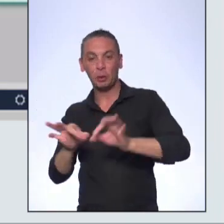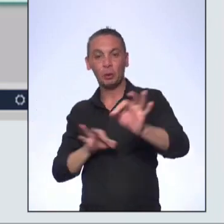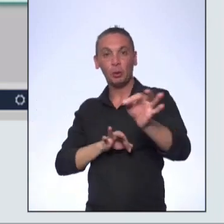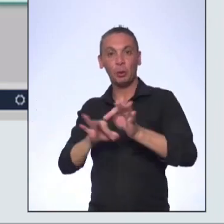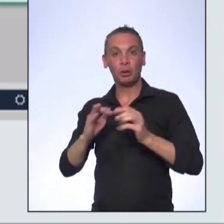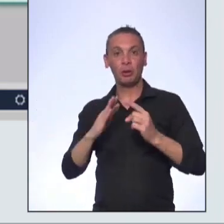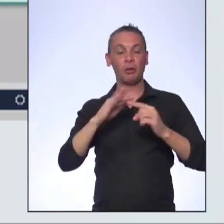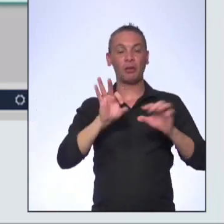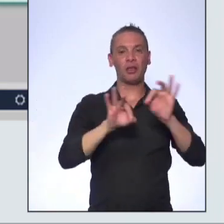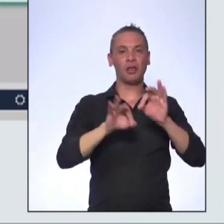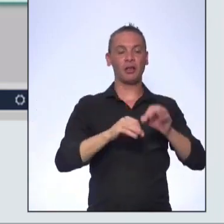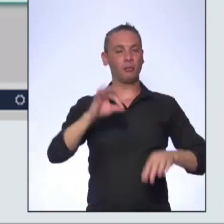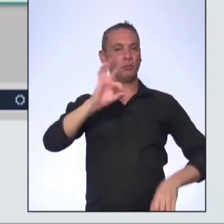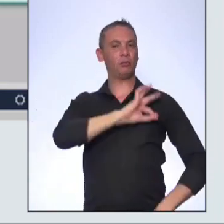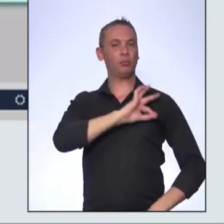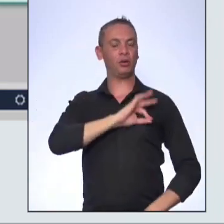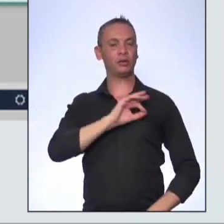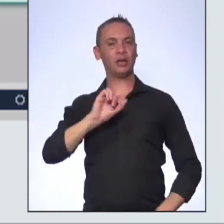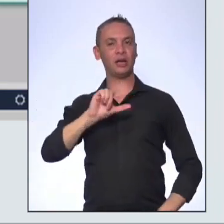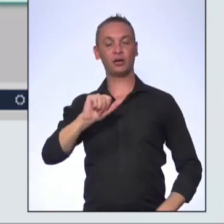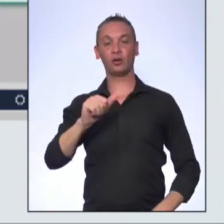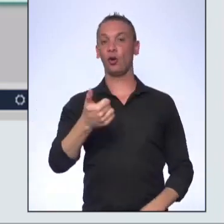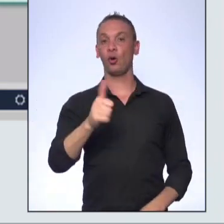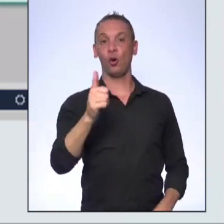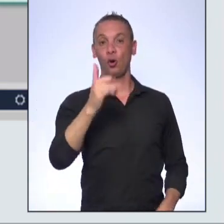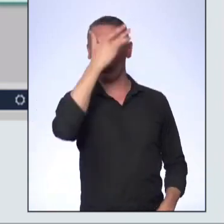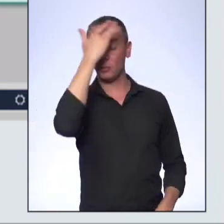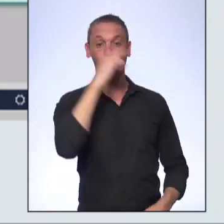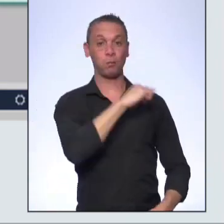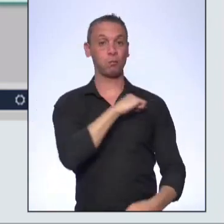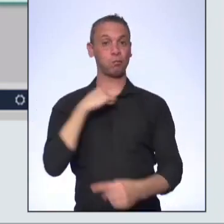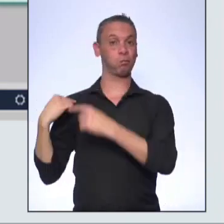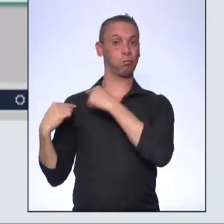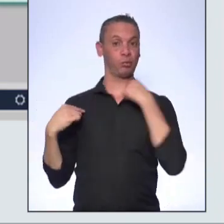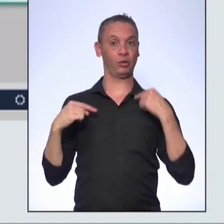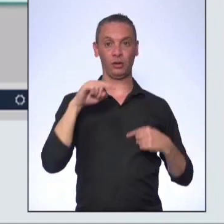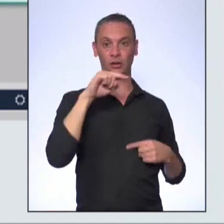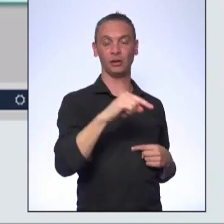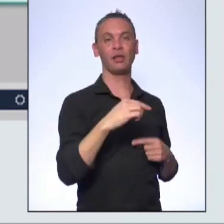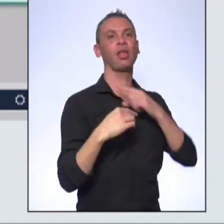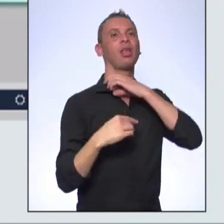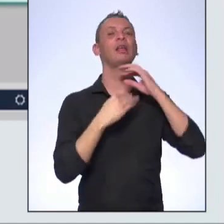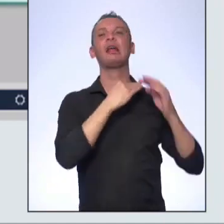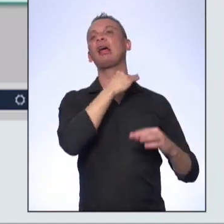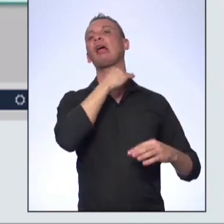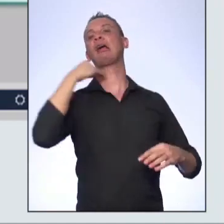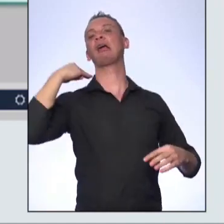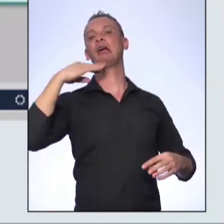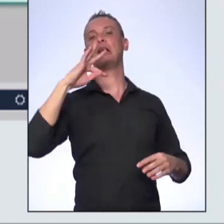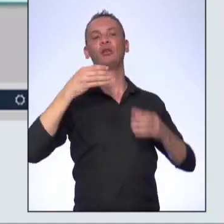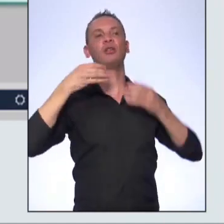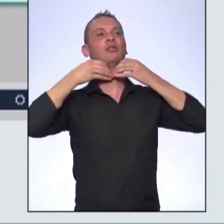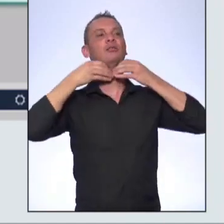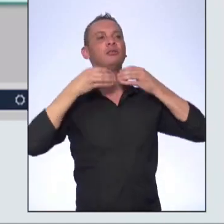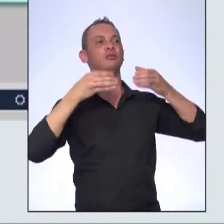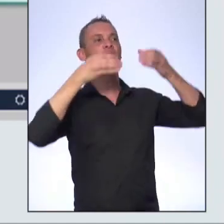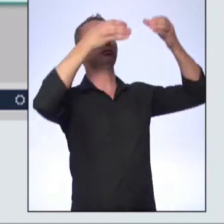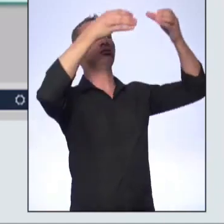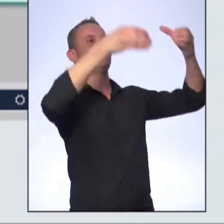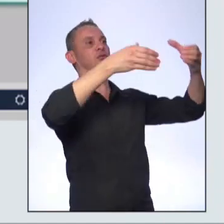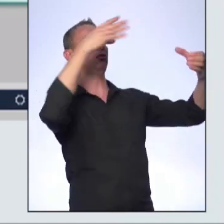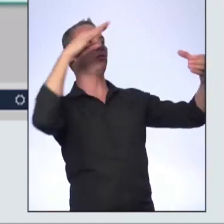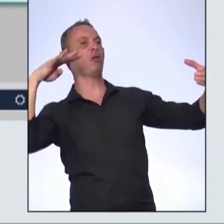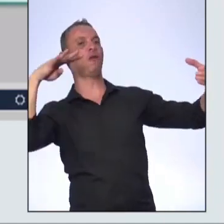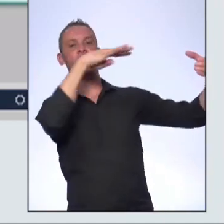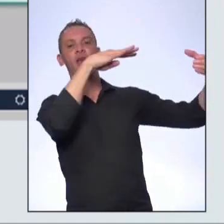de Alagoas. Os 11 cangaceiros executados nessa emboscada foram decapitados e suas cabeças foram expostas ao